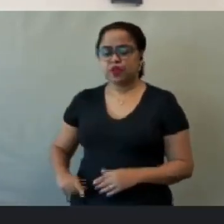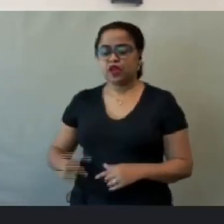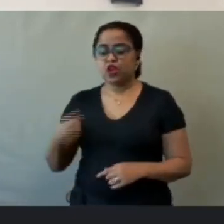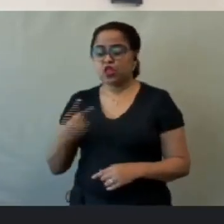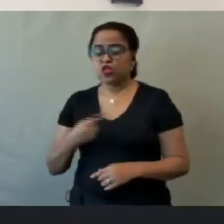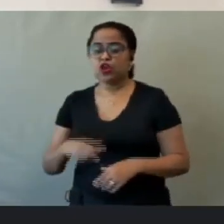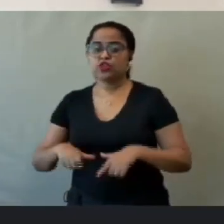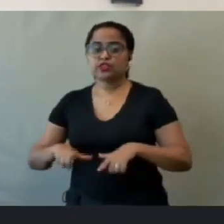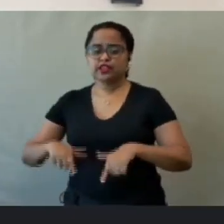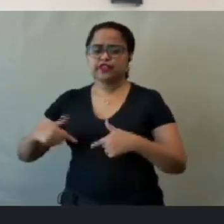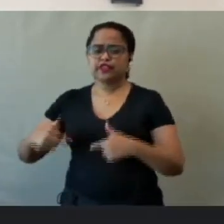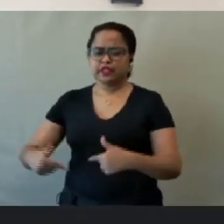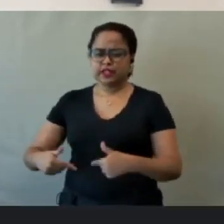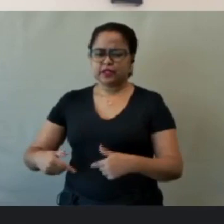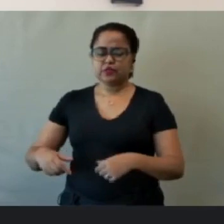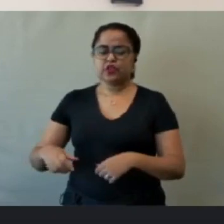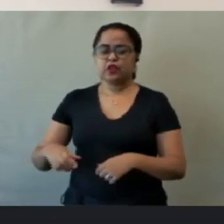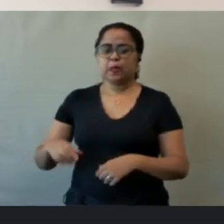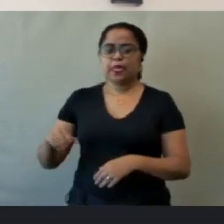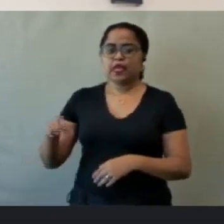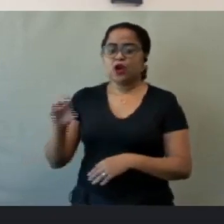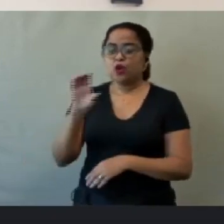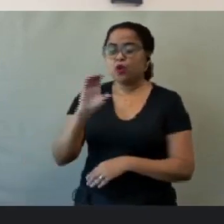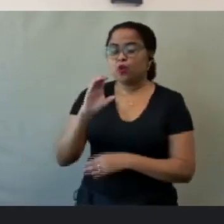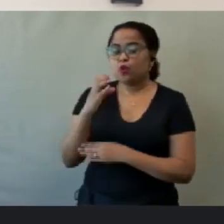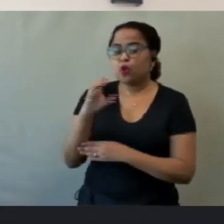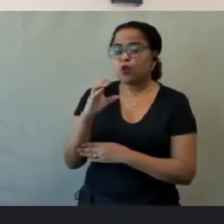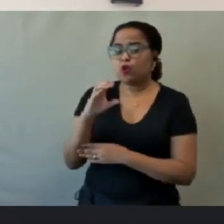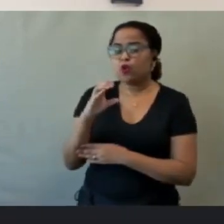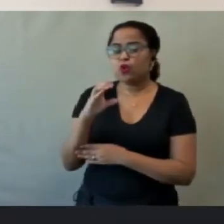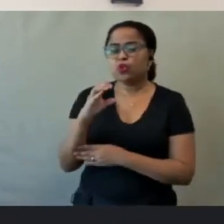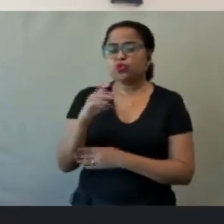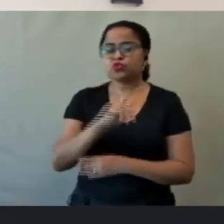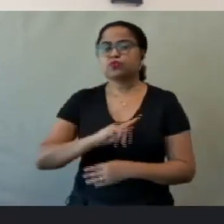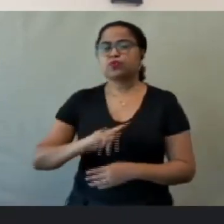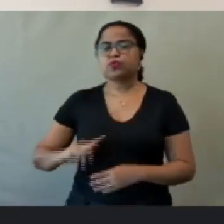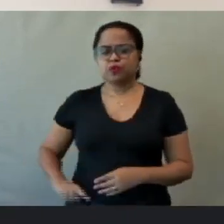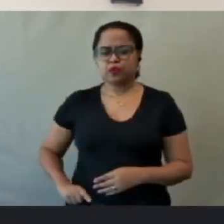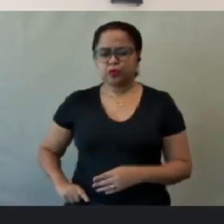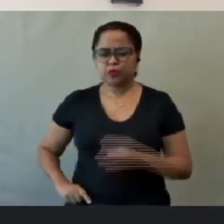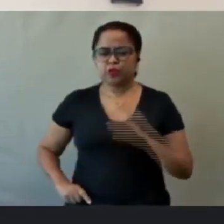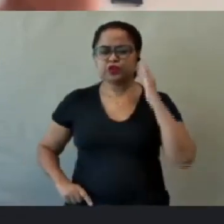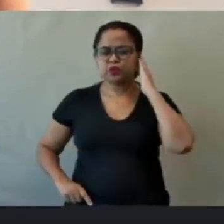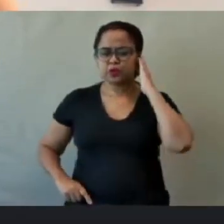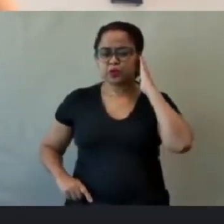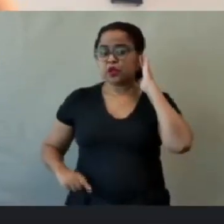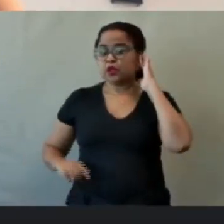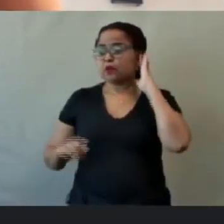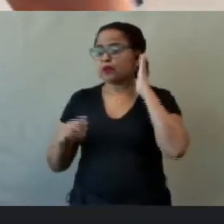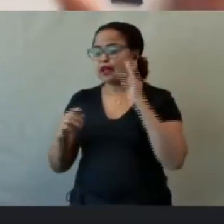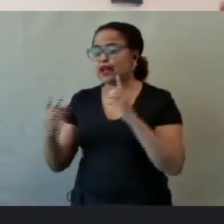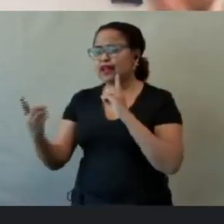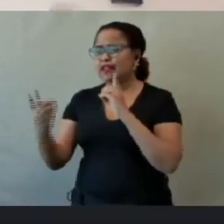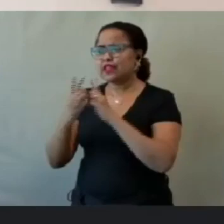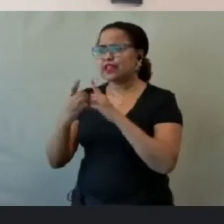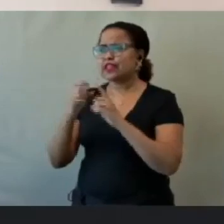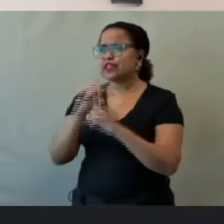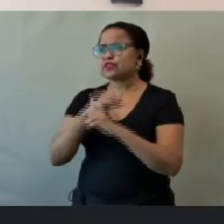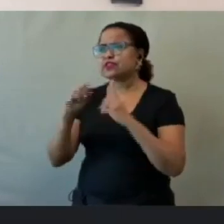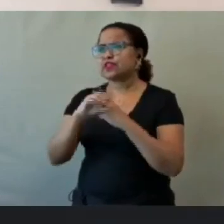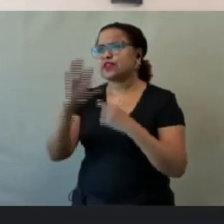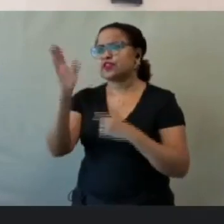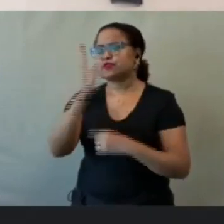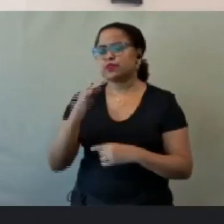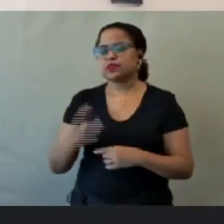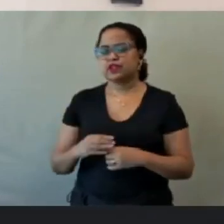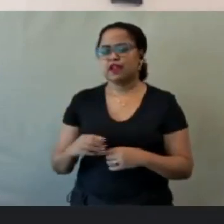o concurso público para que a gente tenha uma grande quantidade desses trabalhadores lá para atender a sociedade brasileira, não para vir